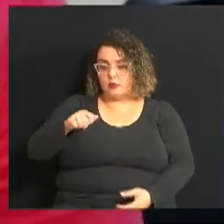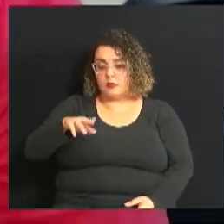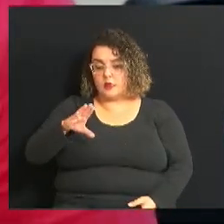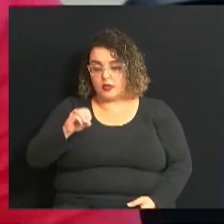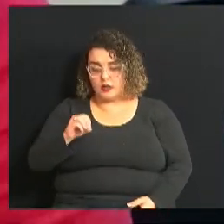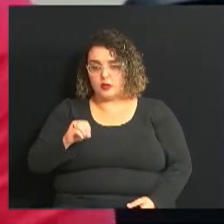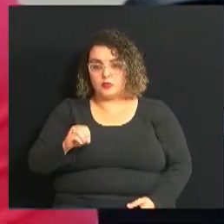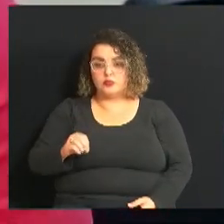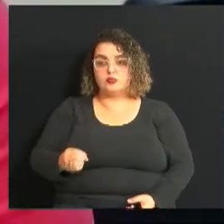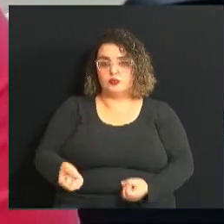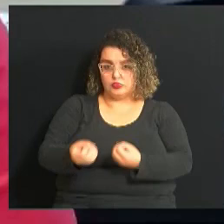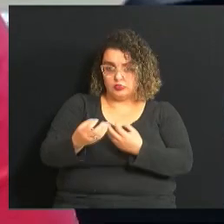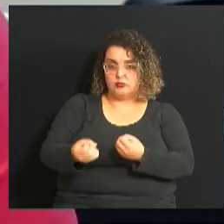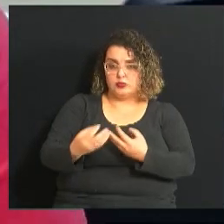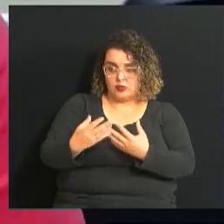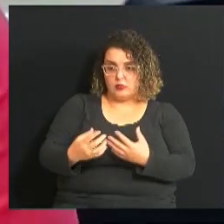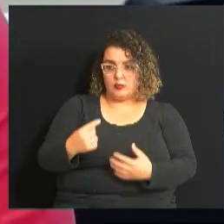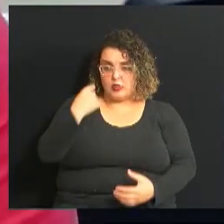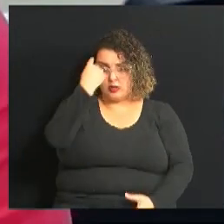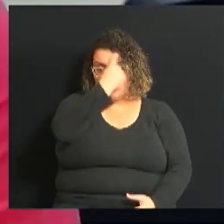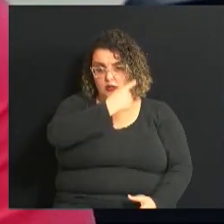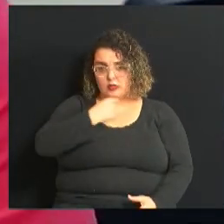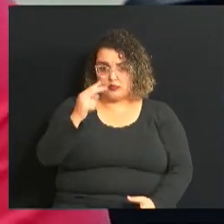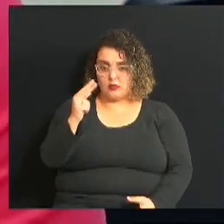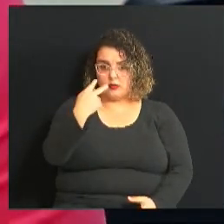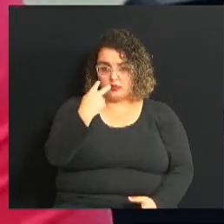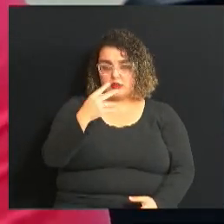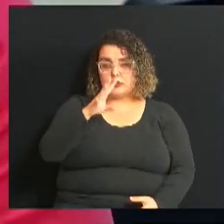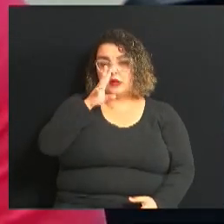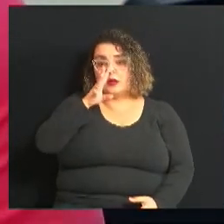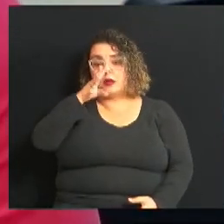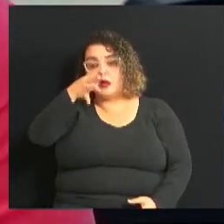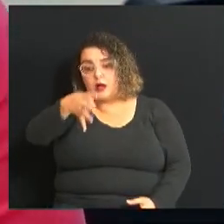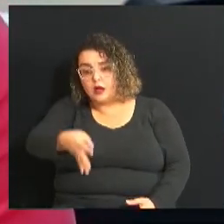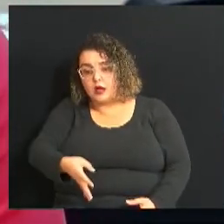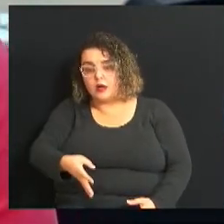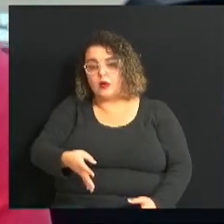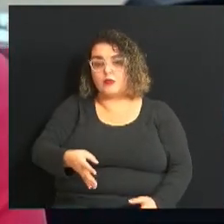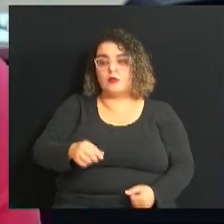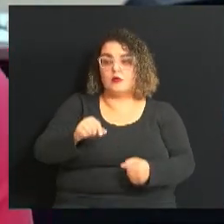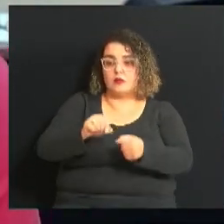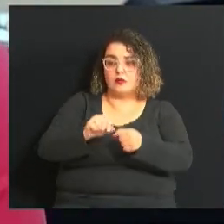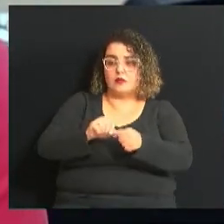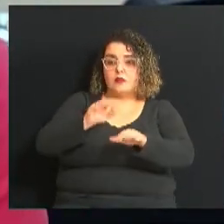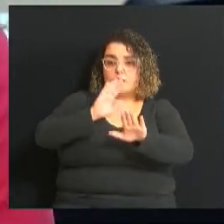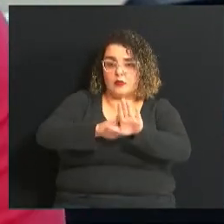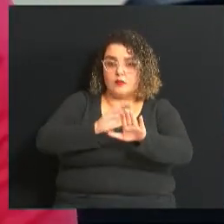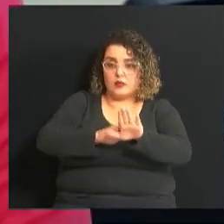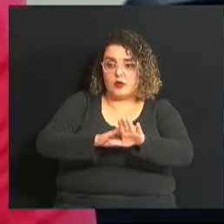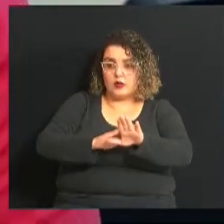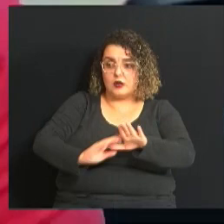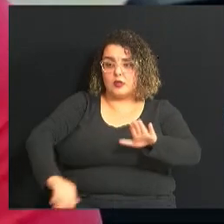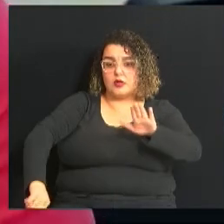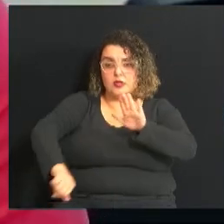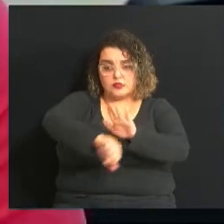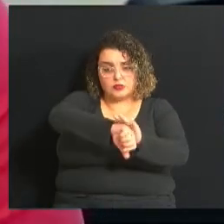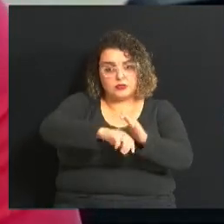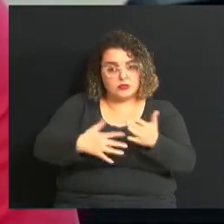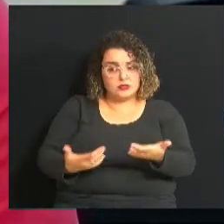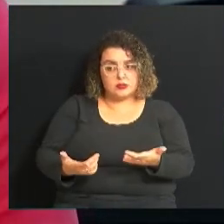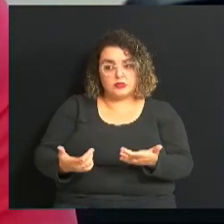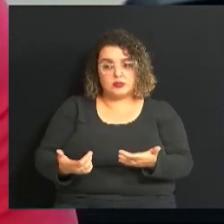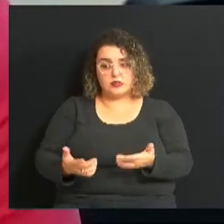muitas muitas pessoas são incriminados são acusadas de cometer determinados crimes mas ele não